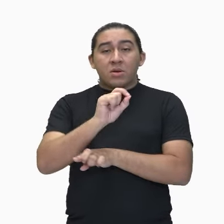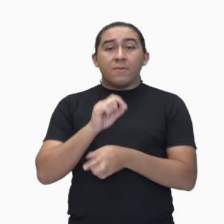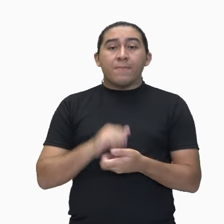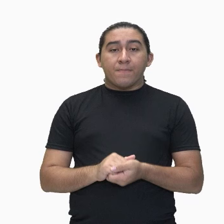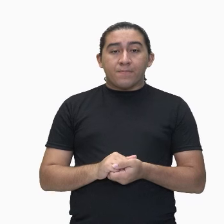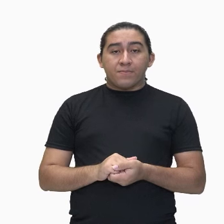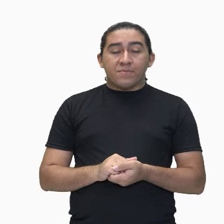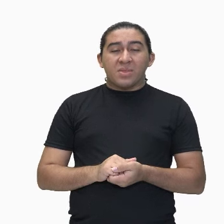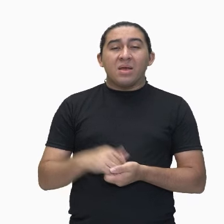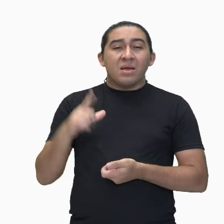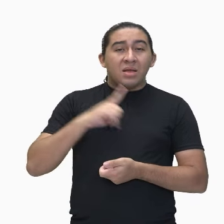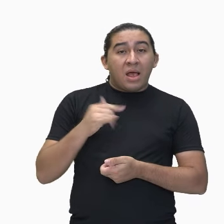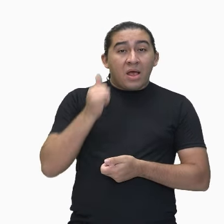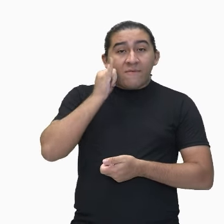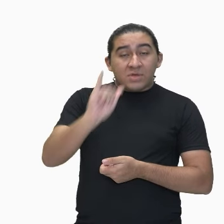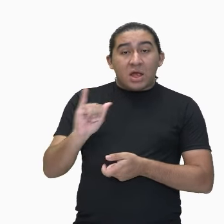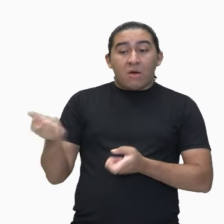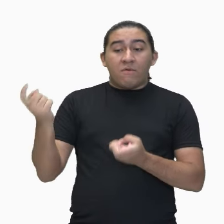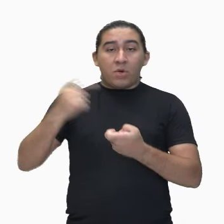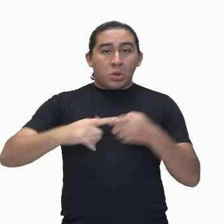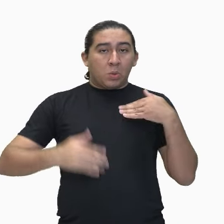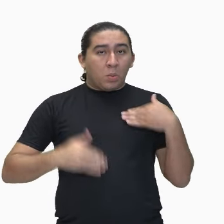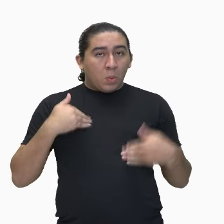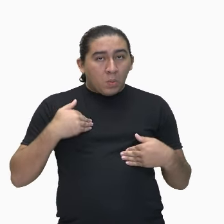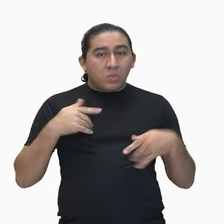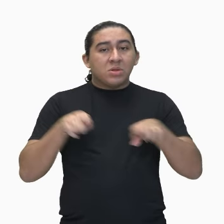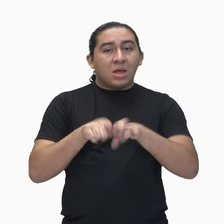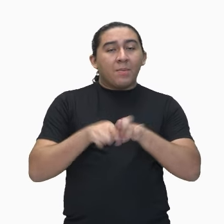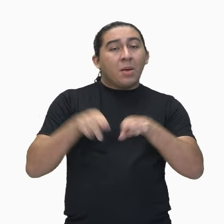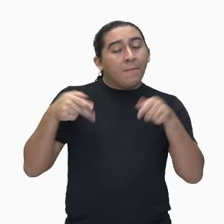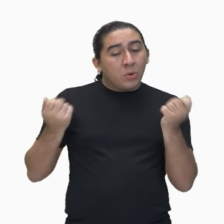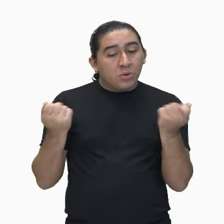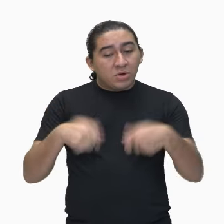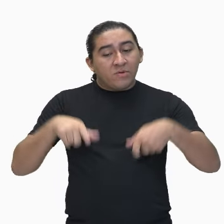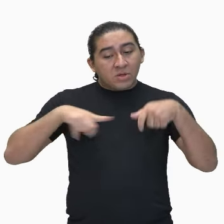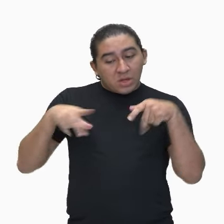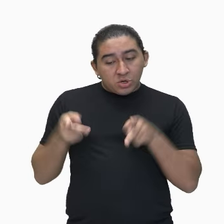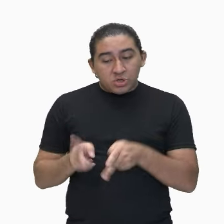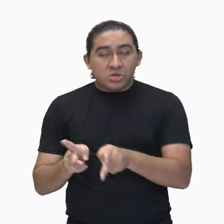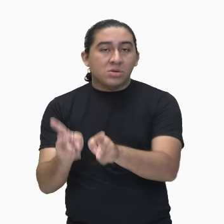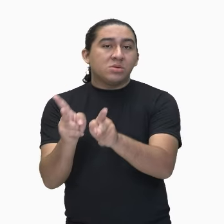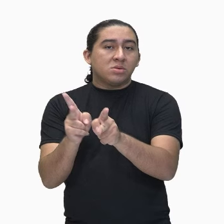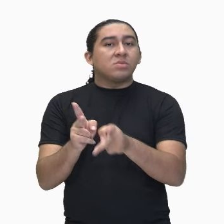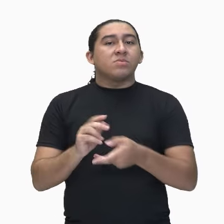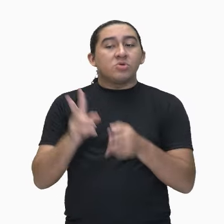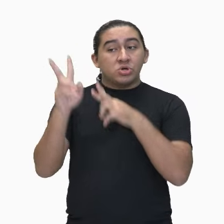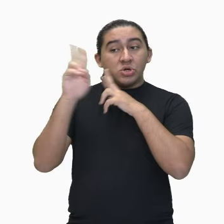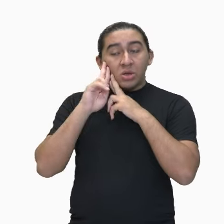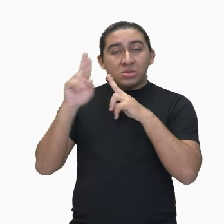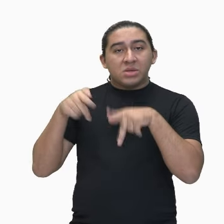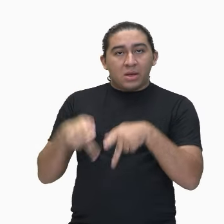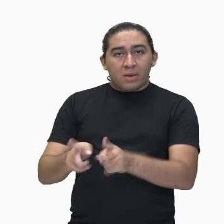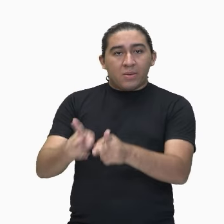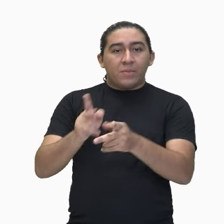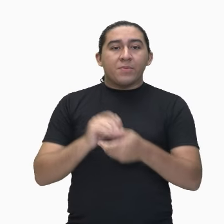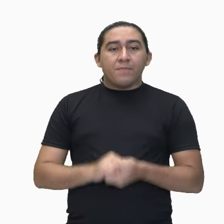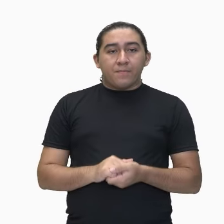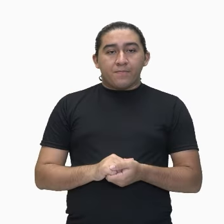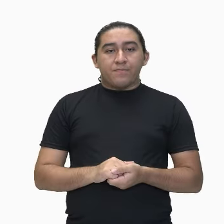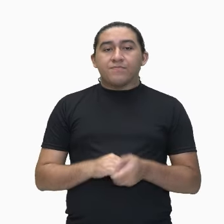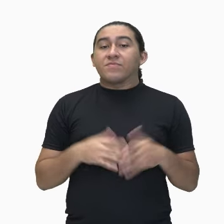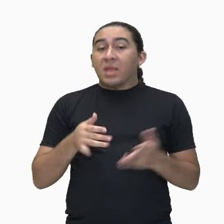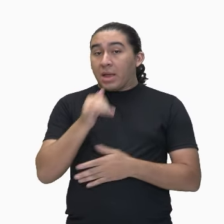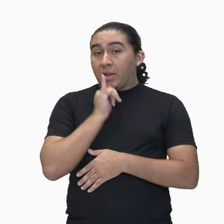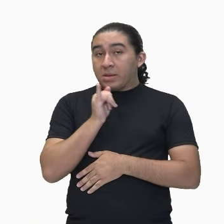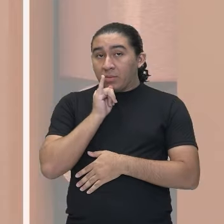reencarnação contínua e garantir-lhe o descanso eterno. Olha só que interessante, tá? Vocês vão ver que Sócrates, por